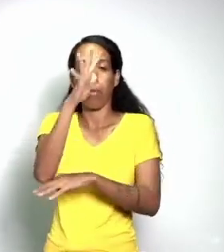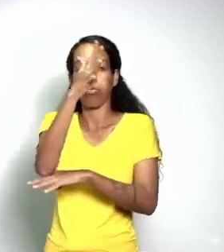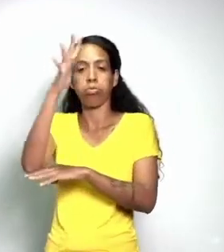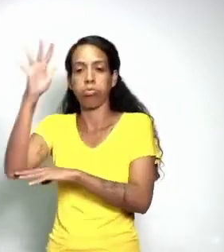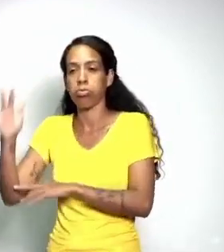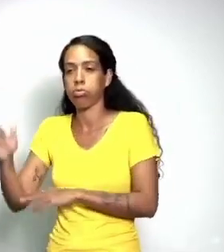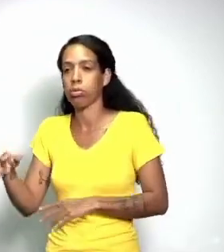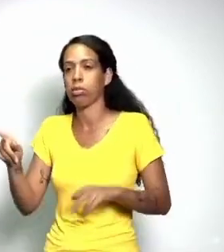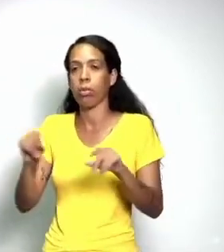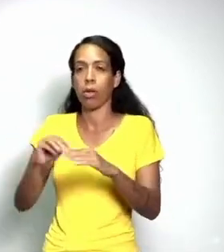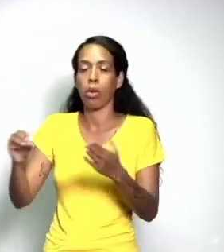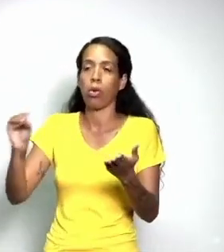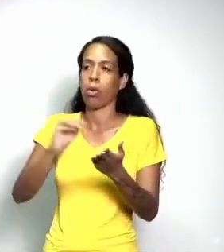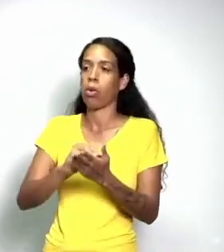gente identifica como um serial,